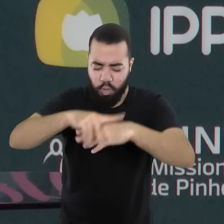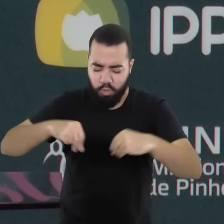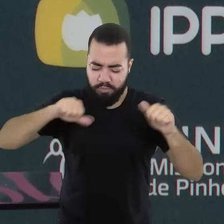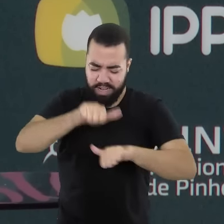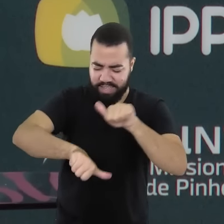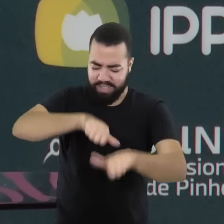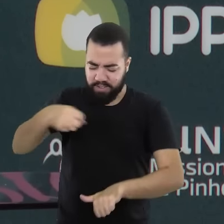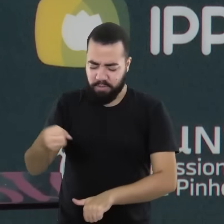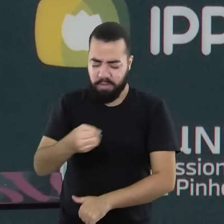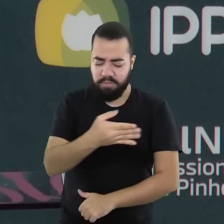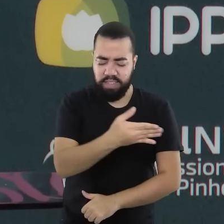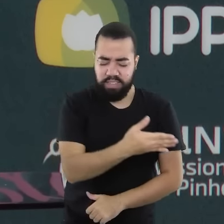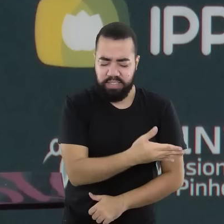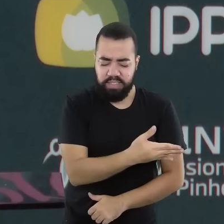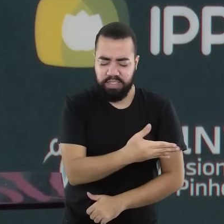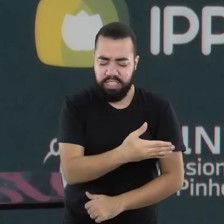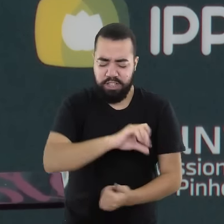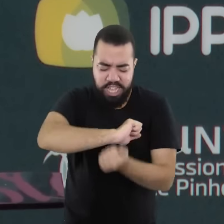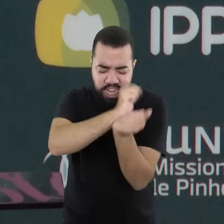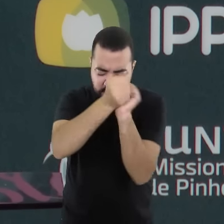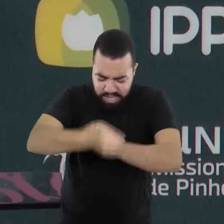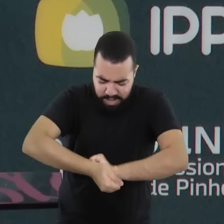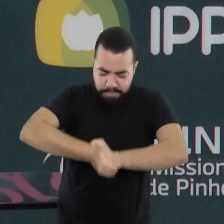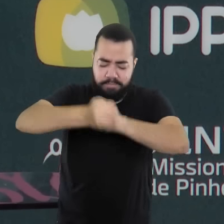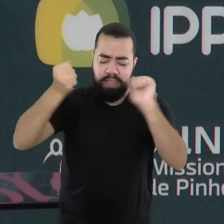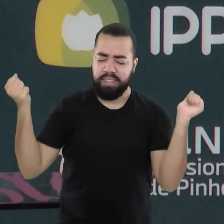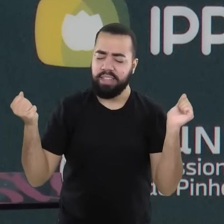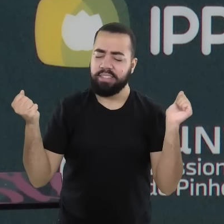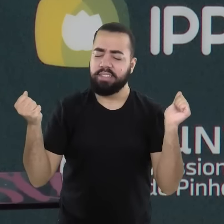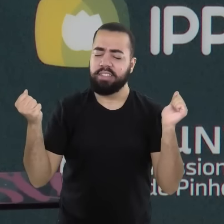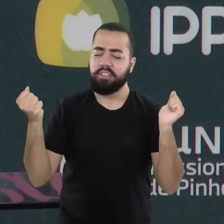restauração, trazendo libertação.